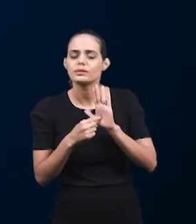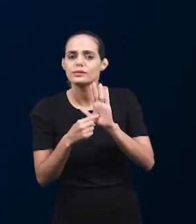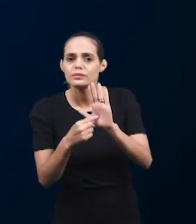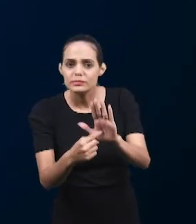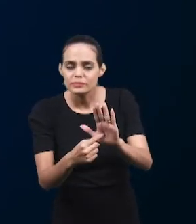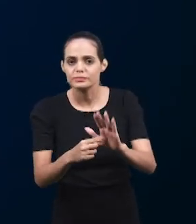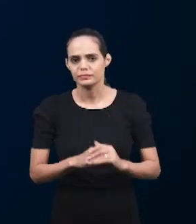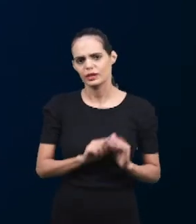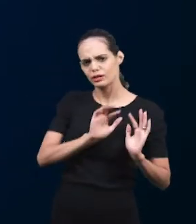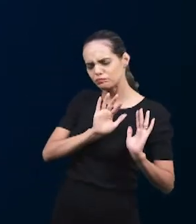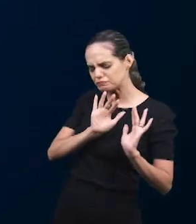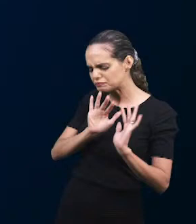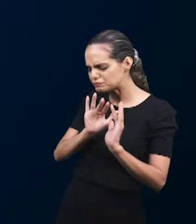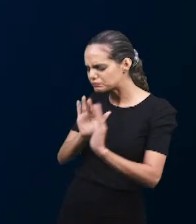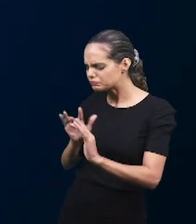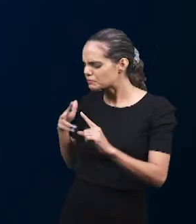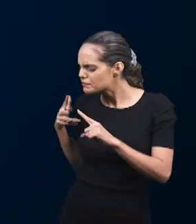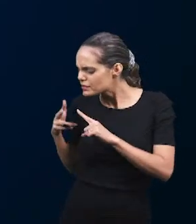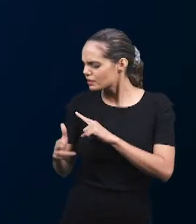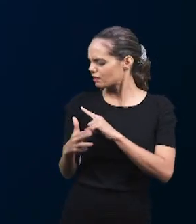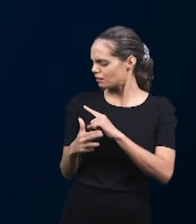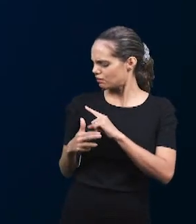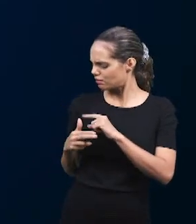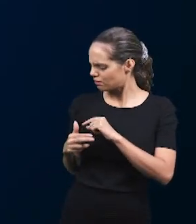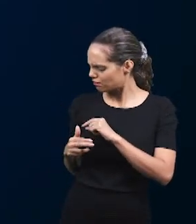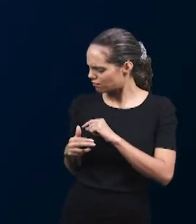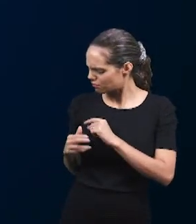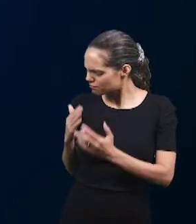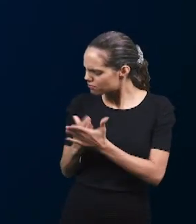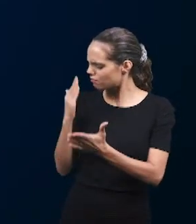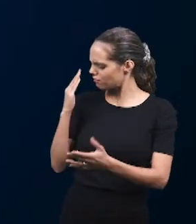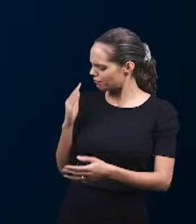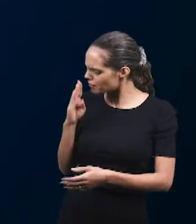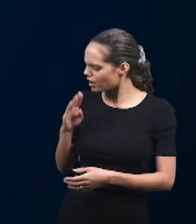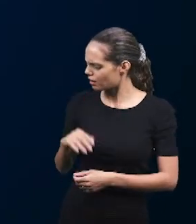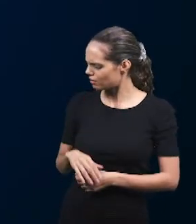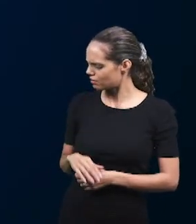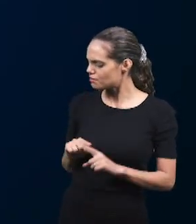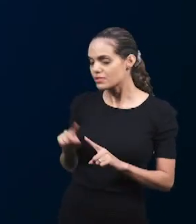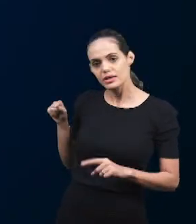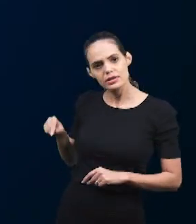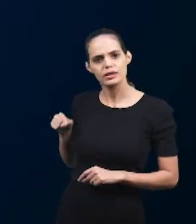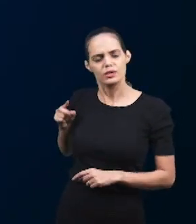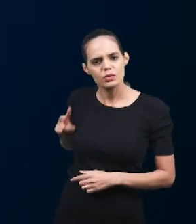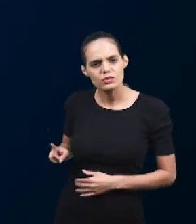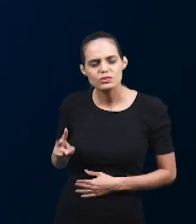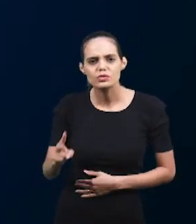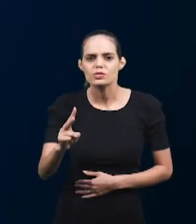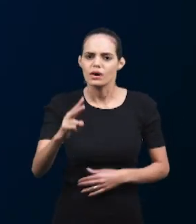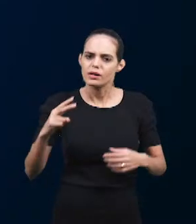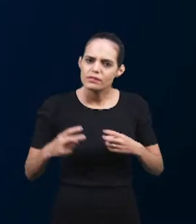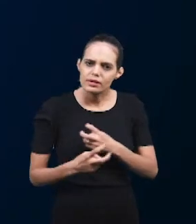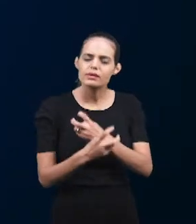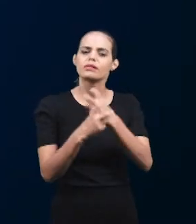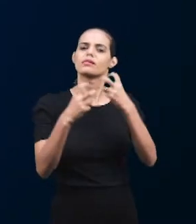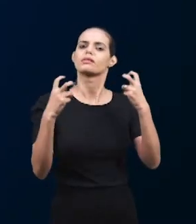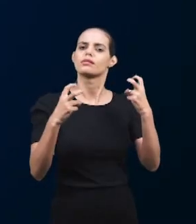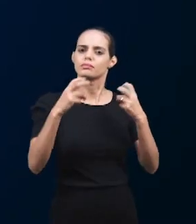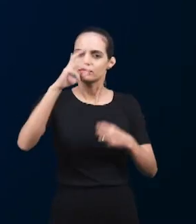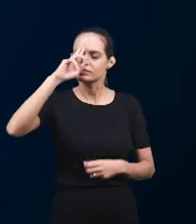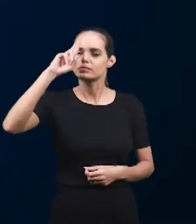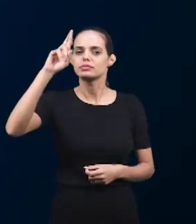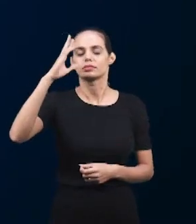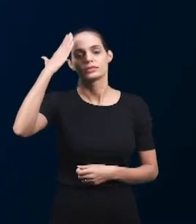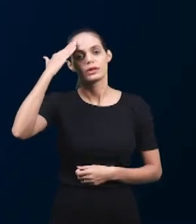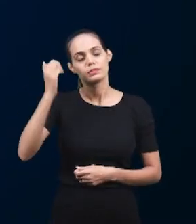repreendiam para que ele se calasse, mas ele cada vez mais clamava ao Senhor. Ele sabia que